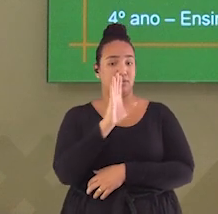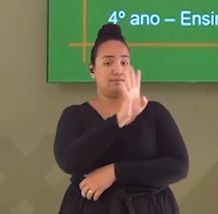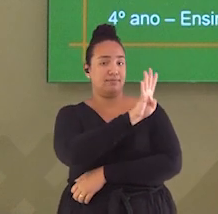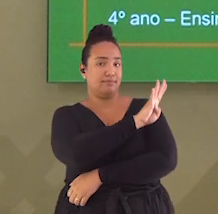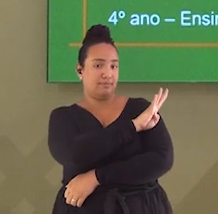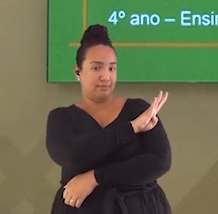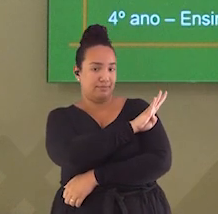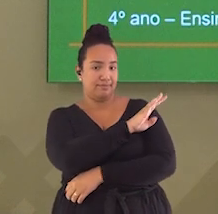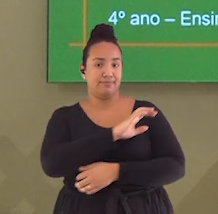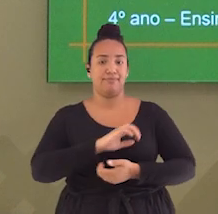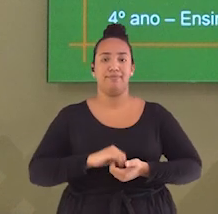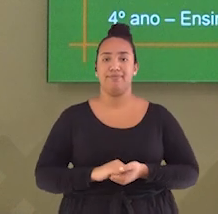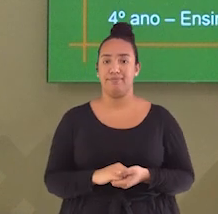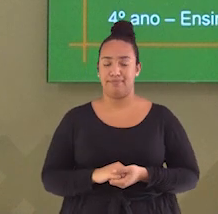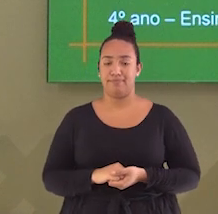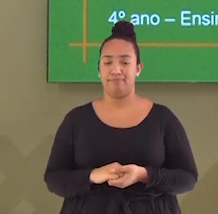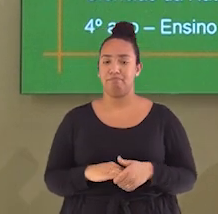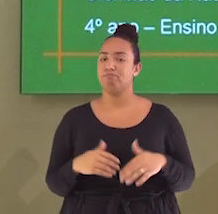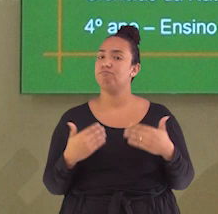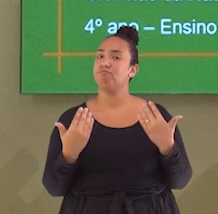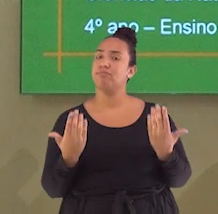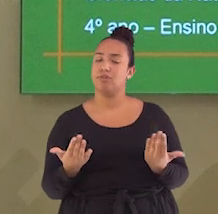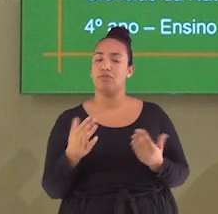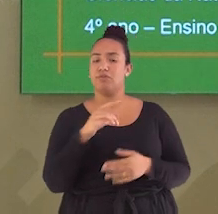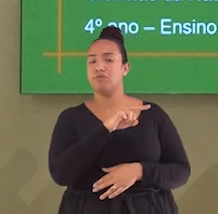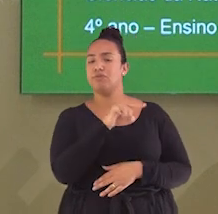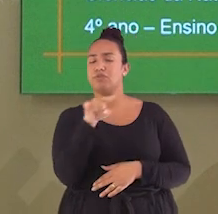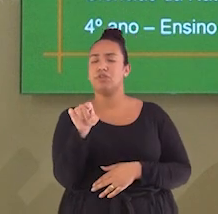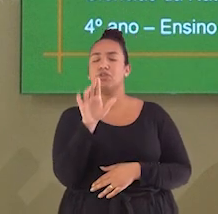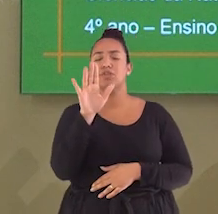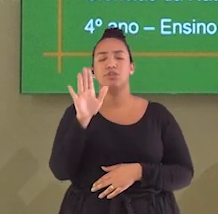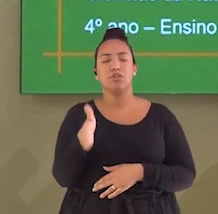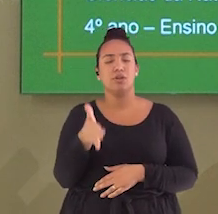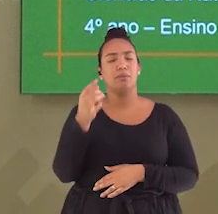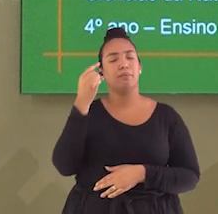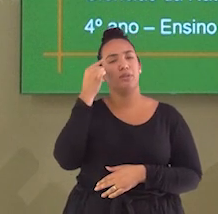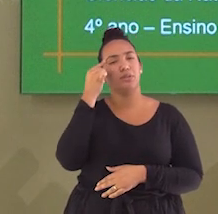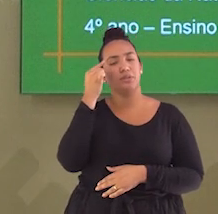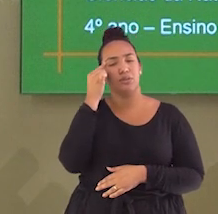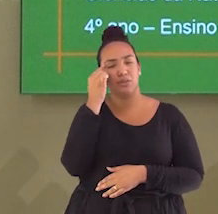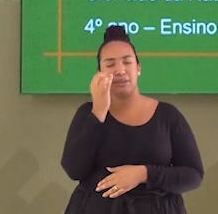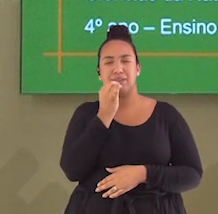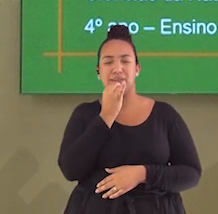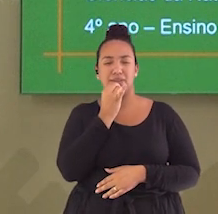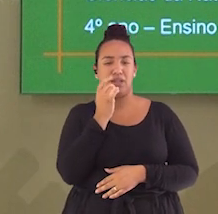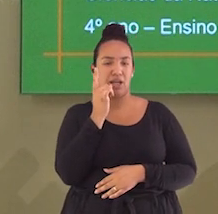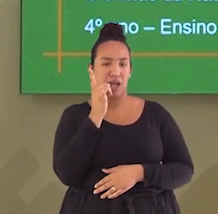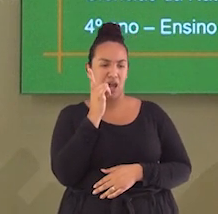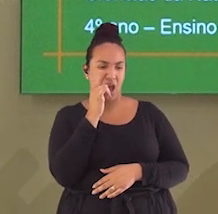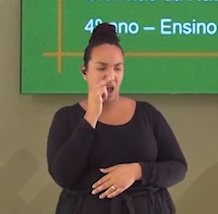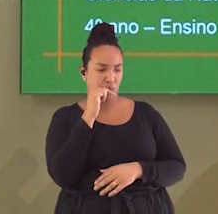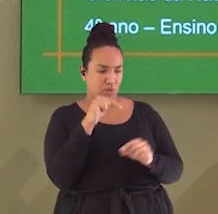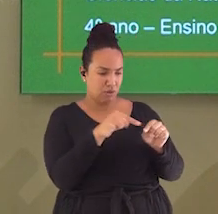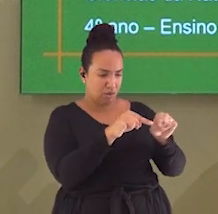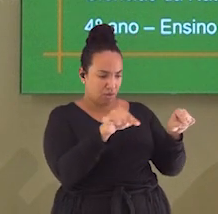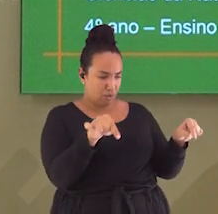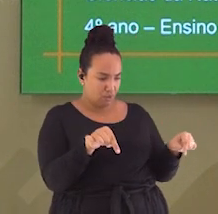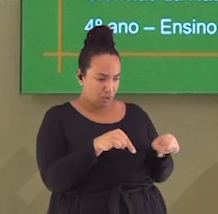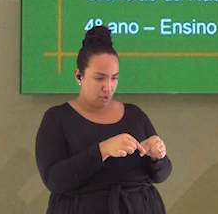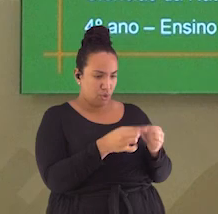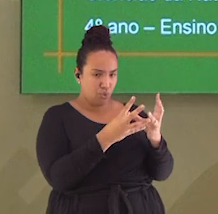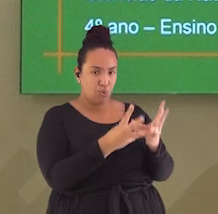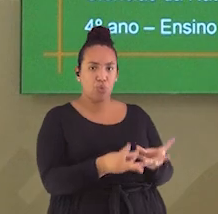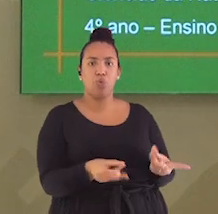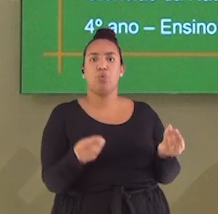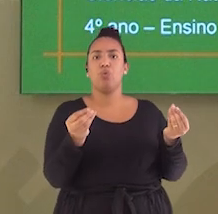quarto ano do ensino fundamental. E vem cá, vocês já se perguntaram como a água das poças